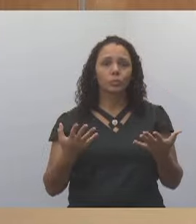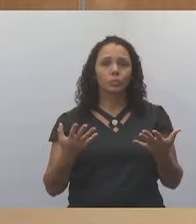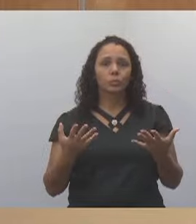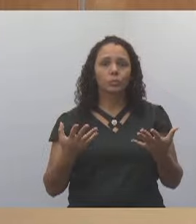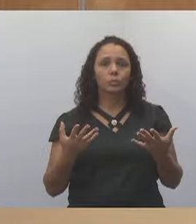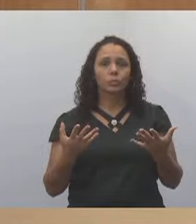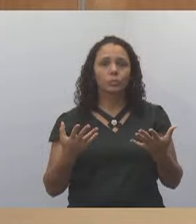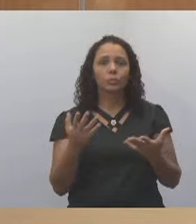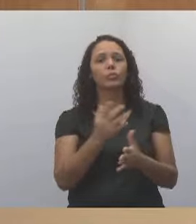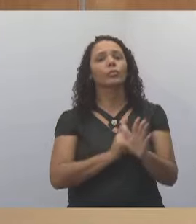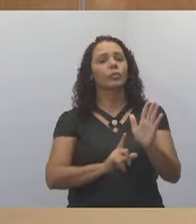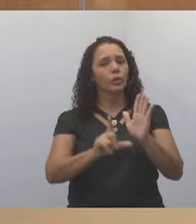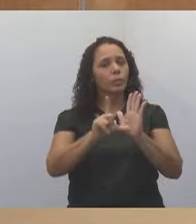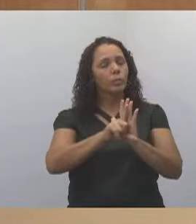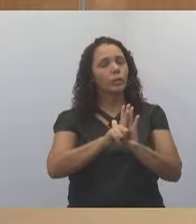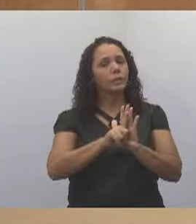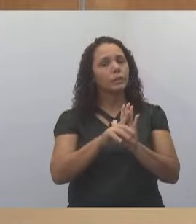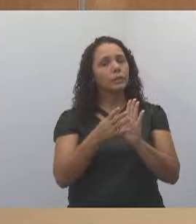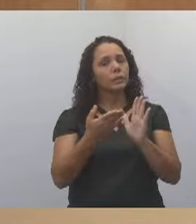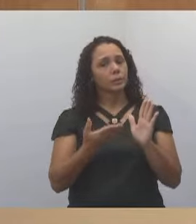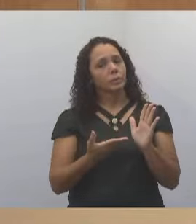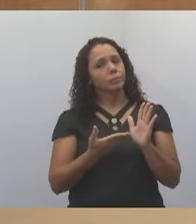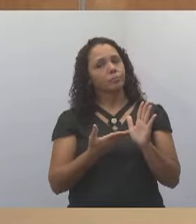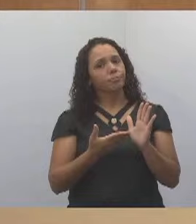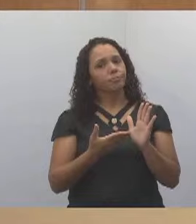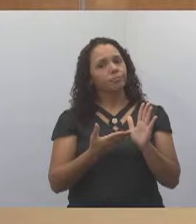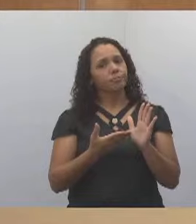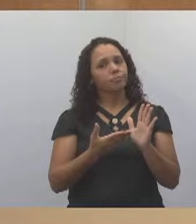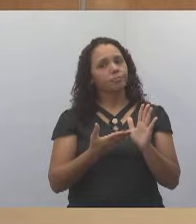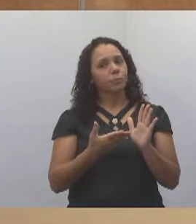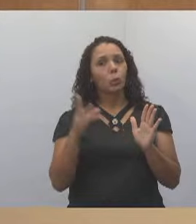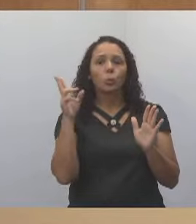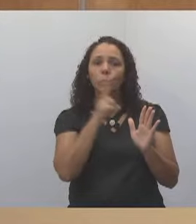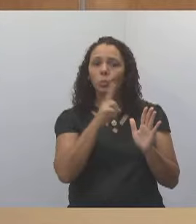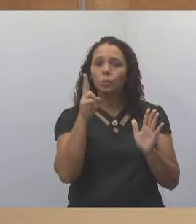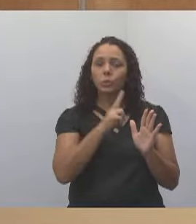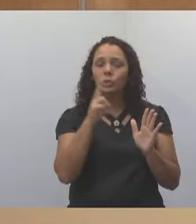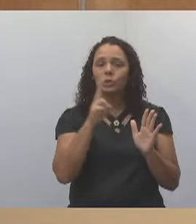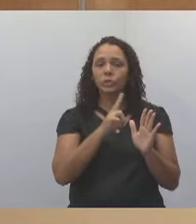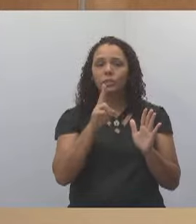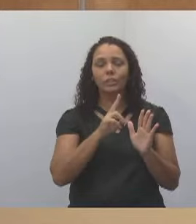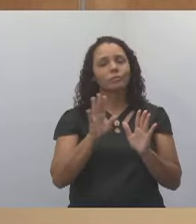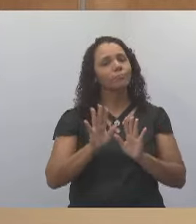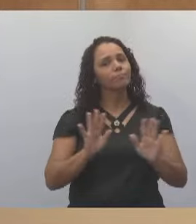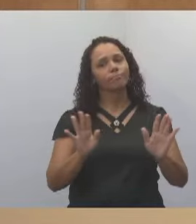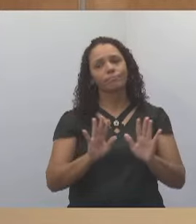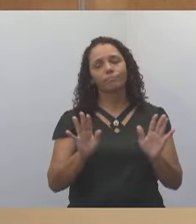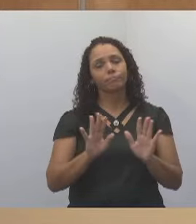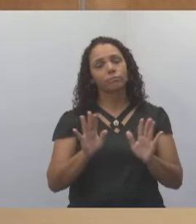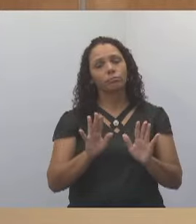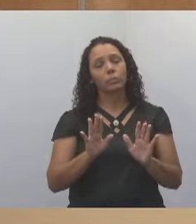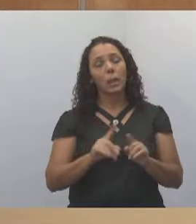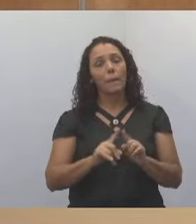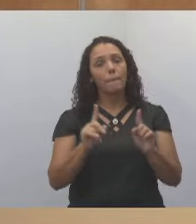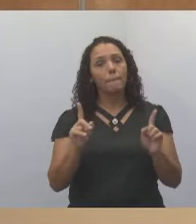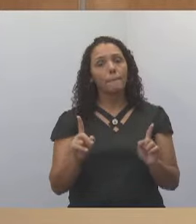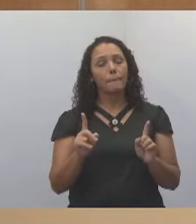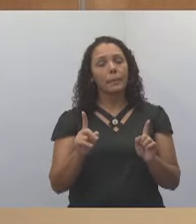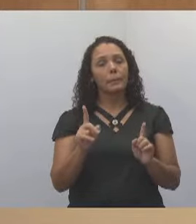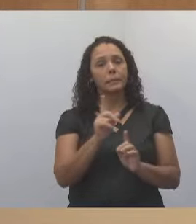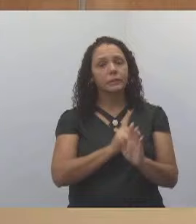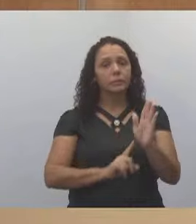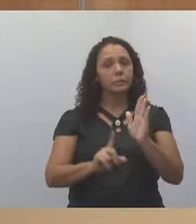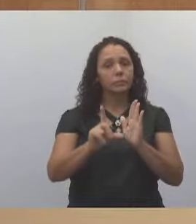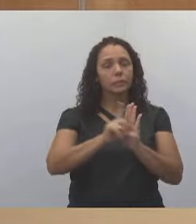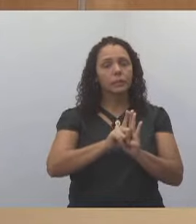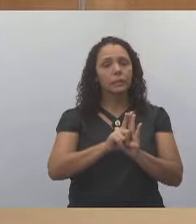realmente uma lei, assim, não seria uma lei ordinária que deveria disciplinar. Tá? Mas seria uma